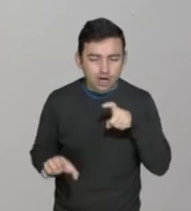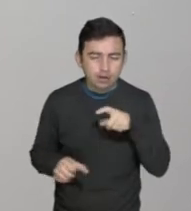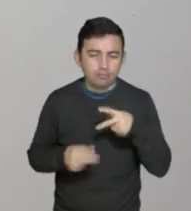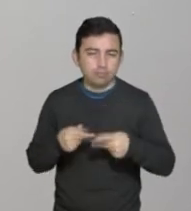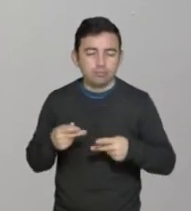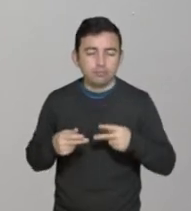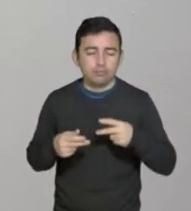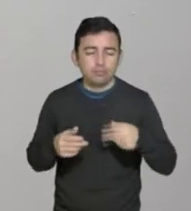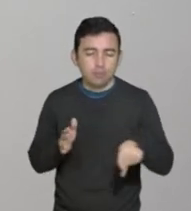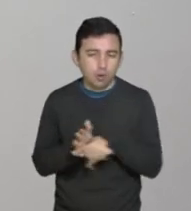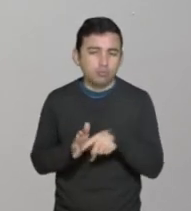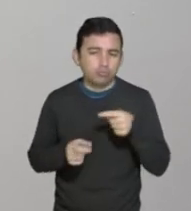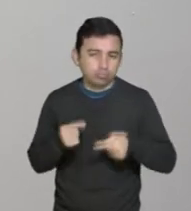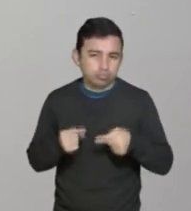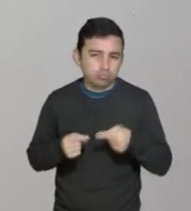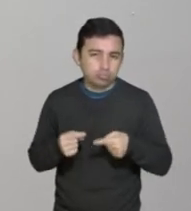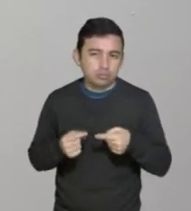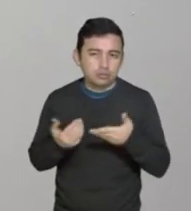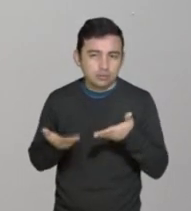município.